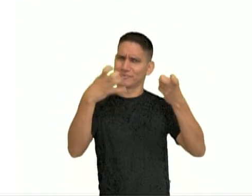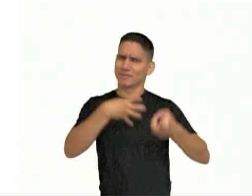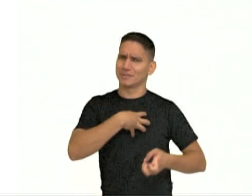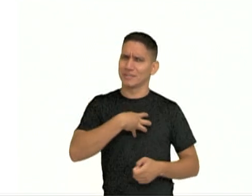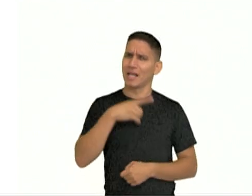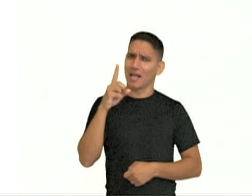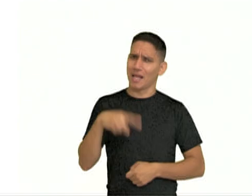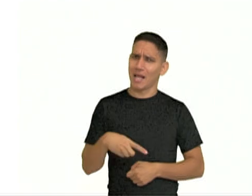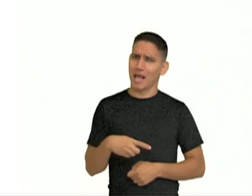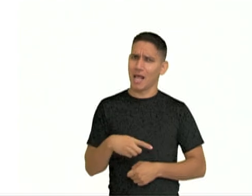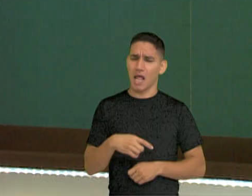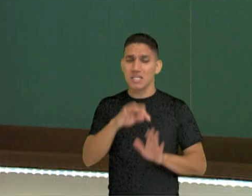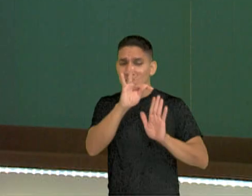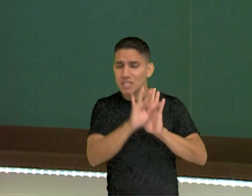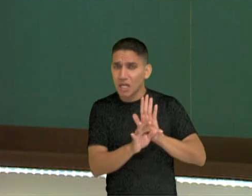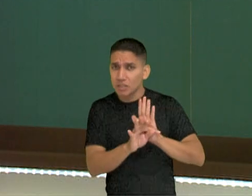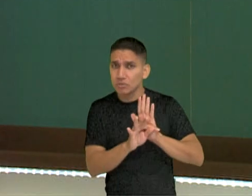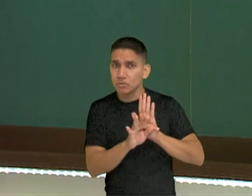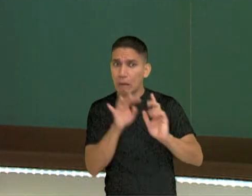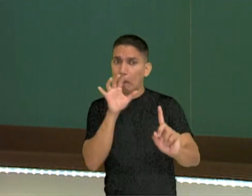estava persuasivo, atrativo?